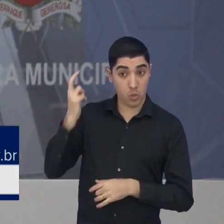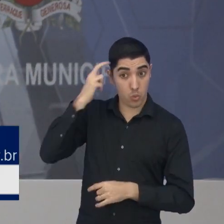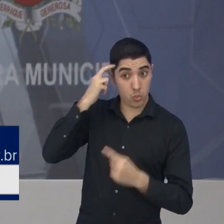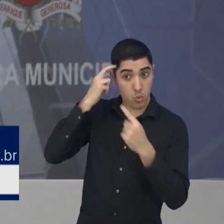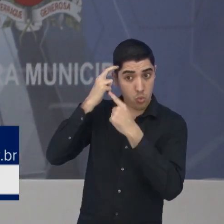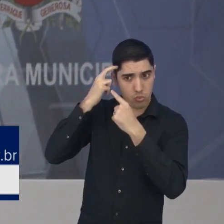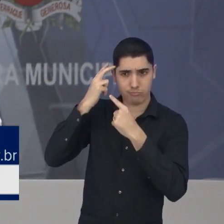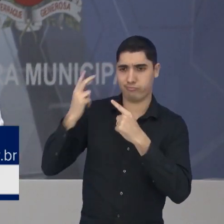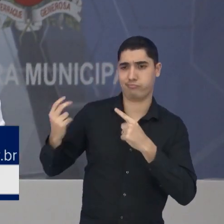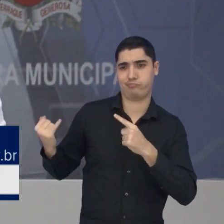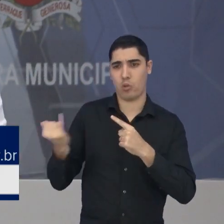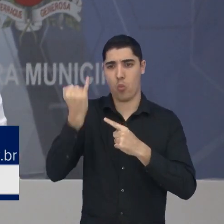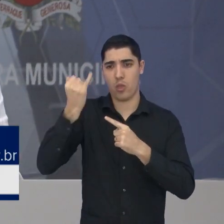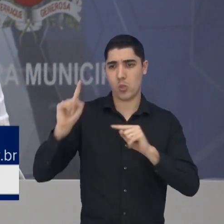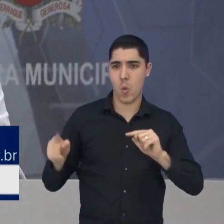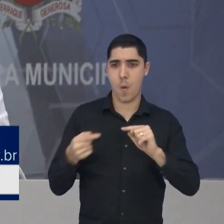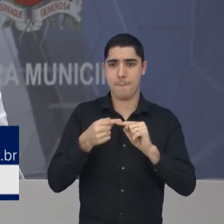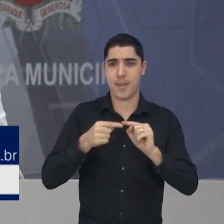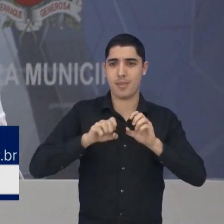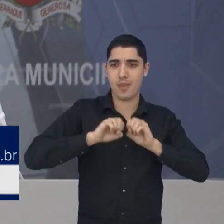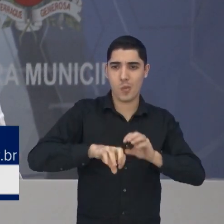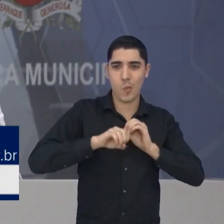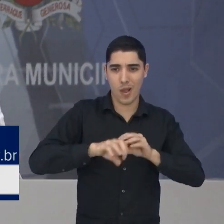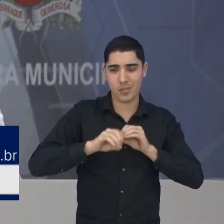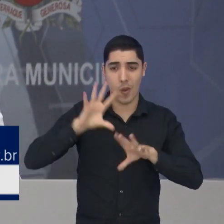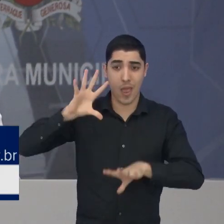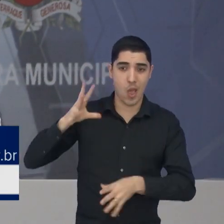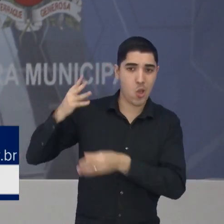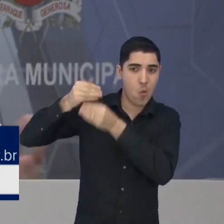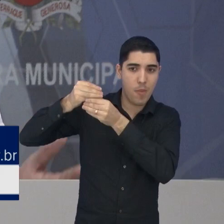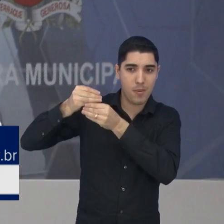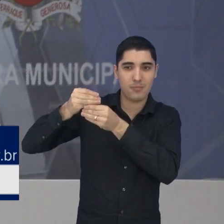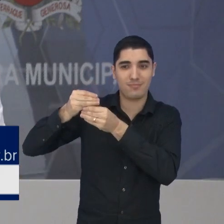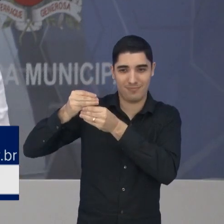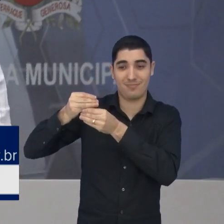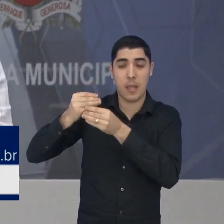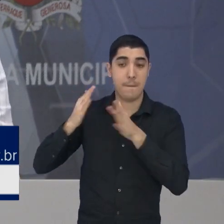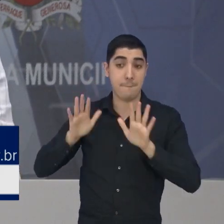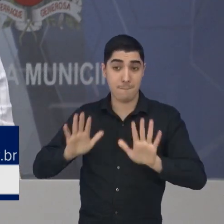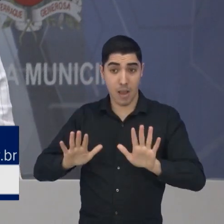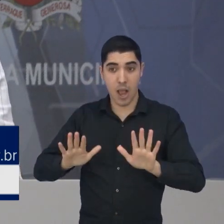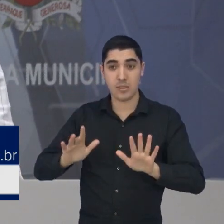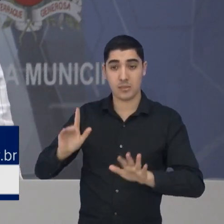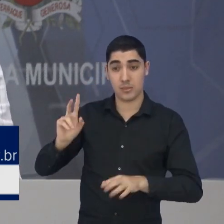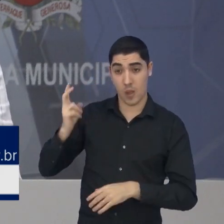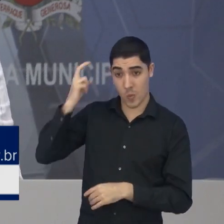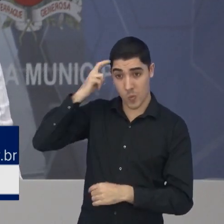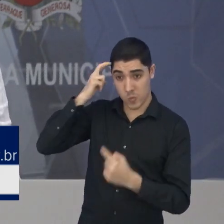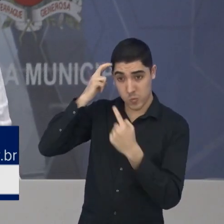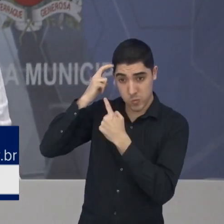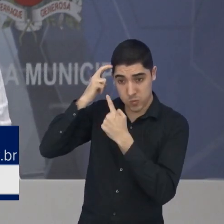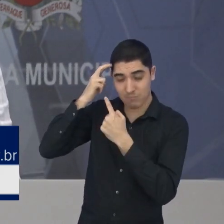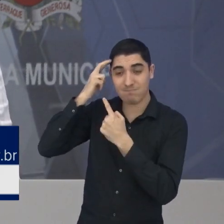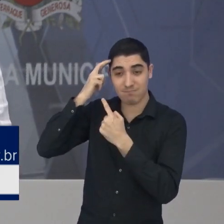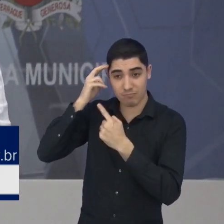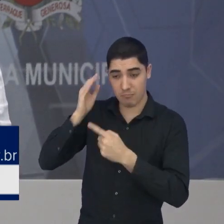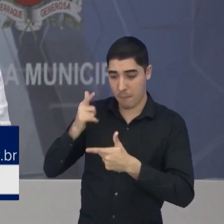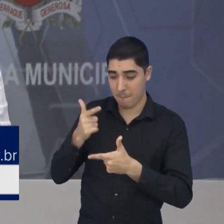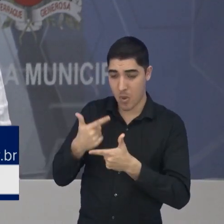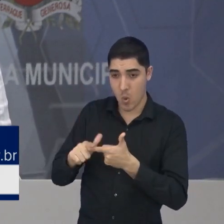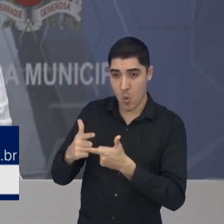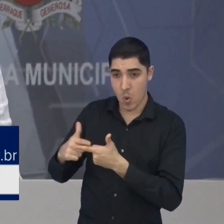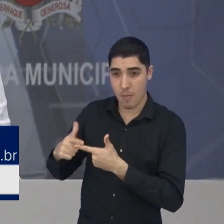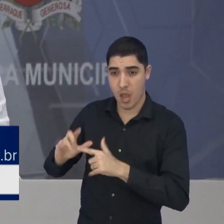apêndice da educação, né? Mas que tem sofrido uma série de